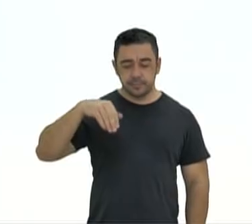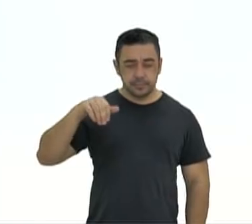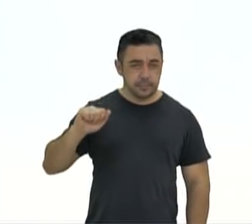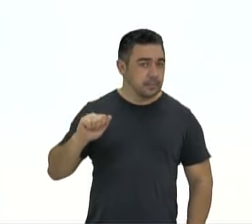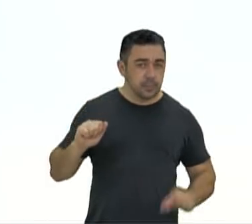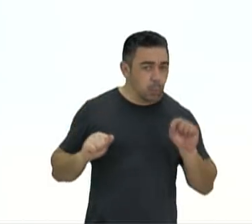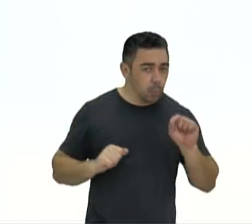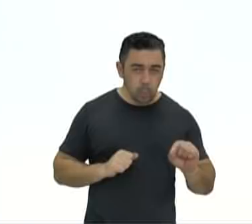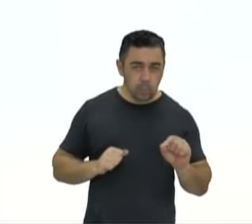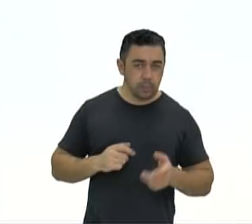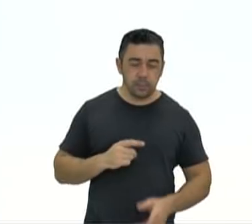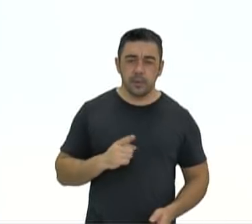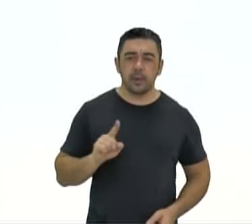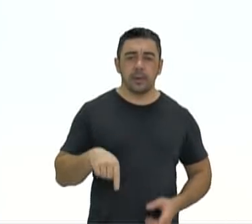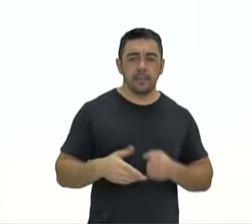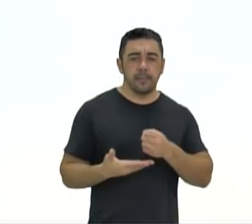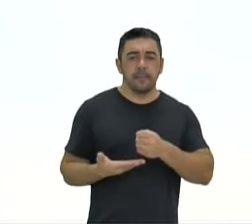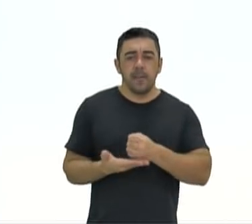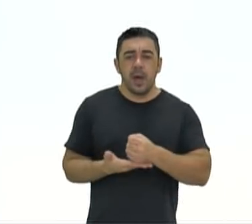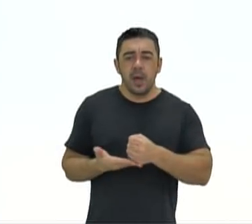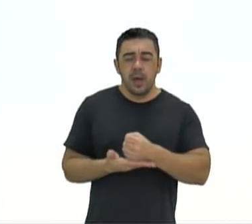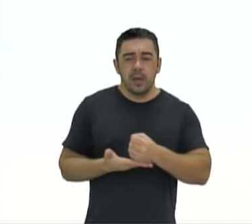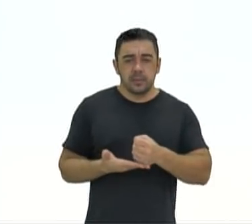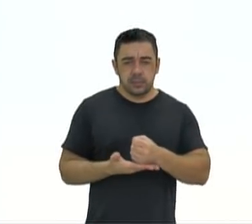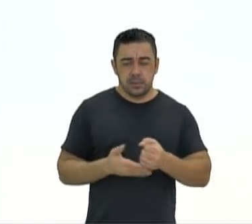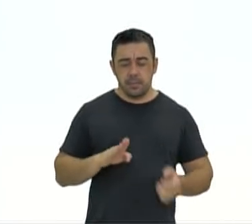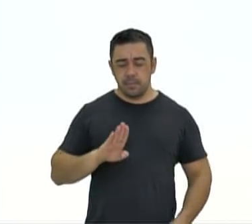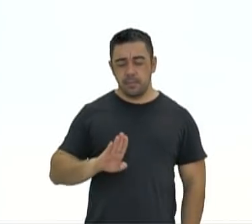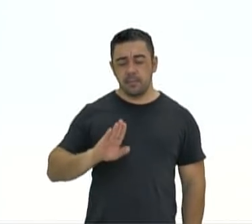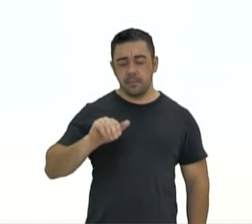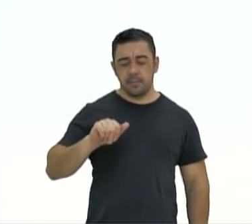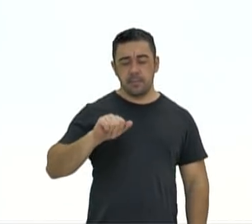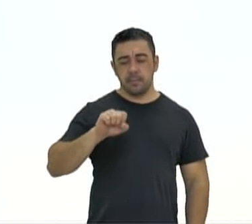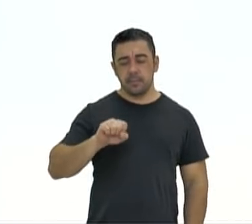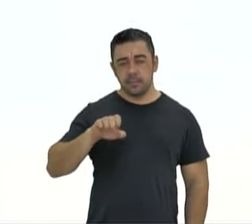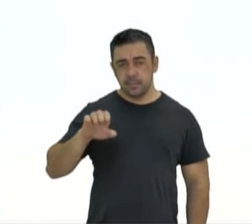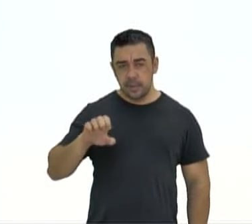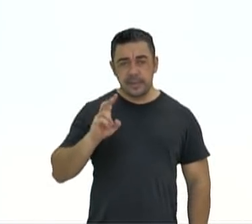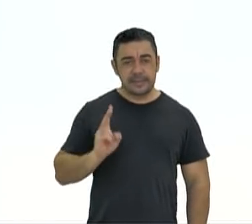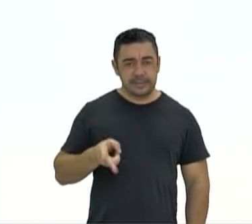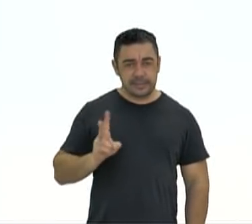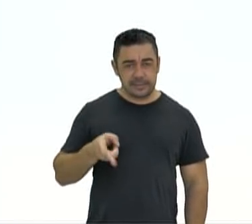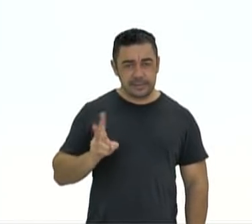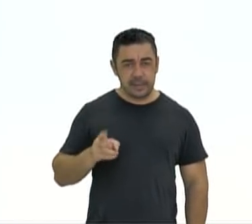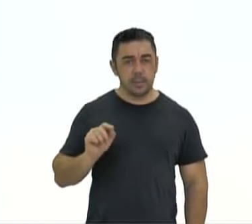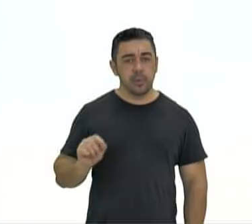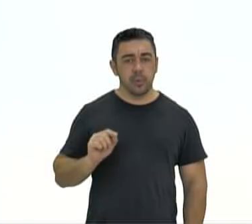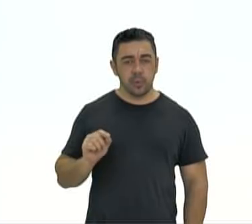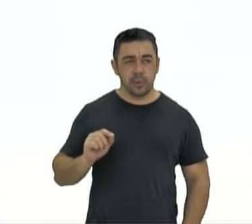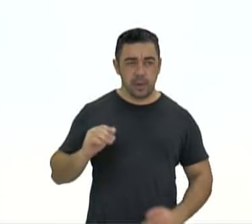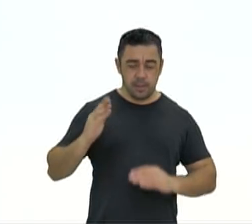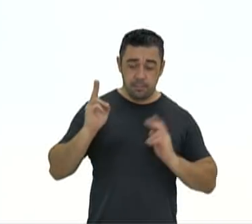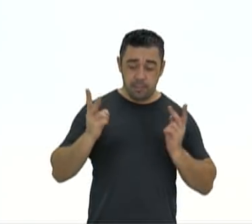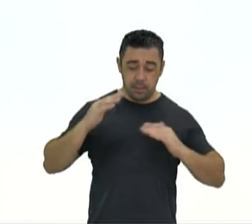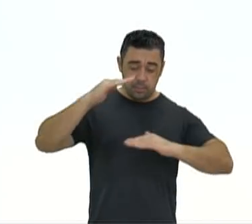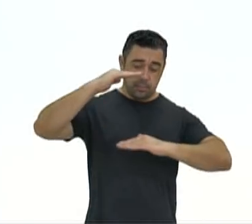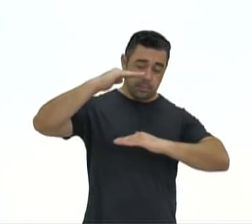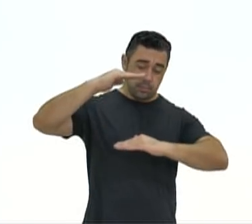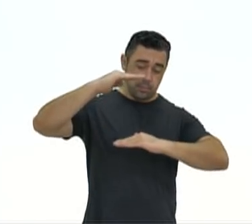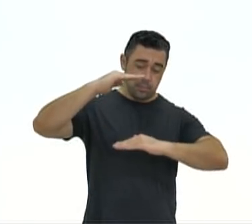O que é chamado de base de um prisma? Sempre são congruentes. Então, se